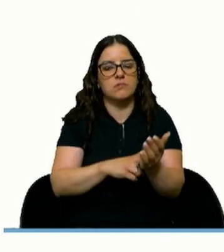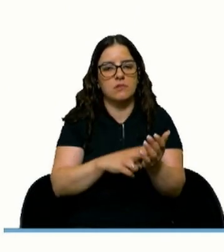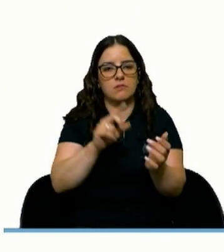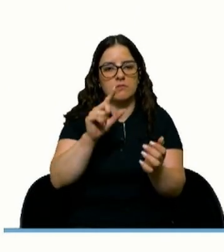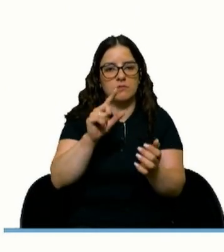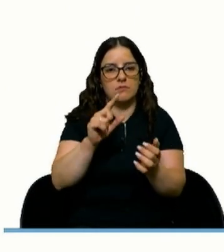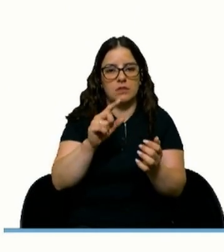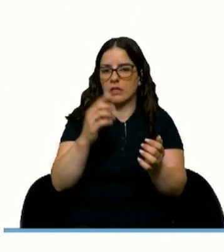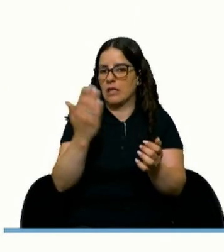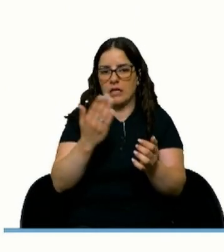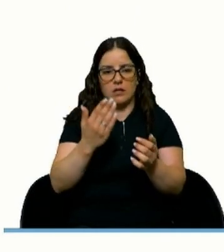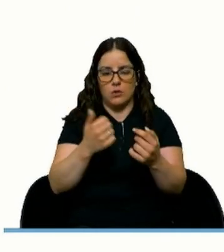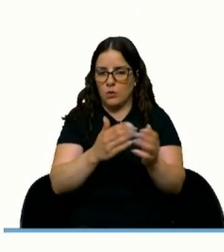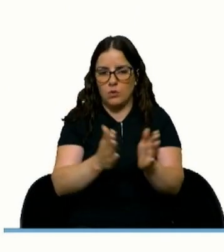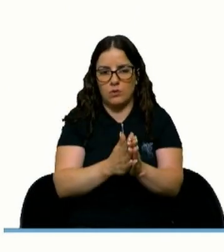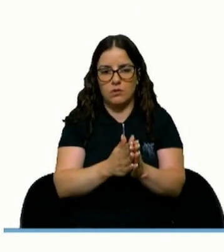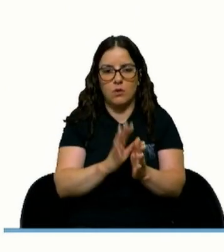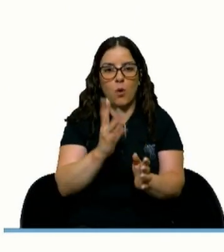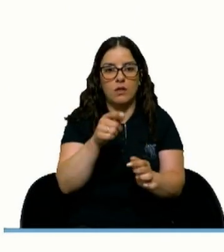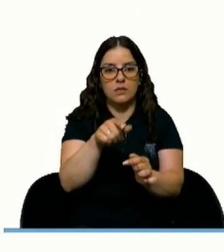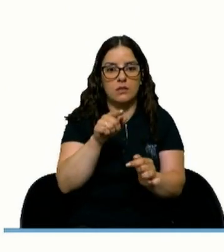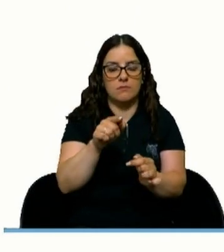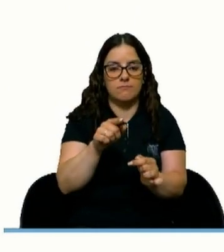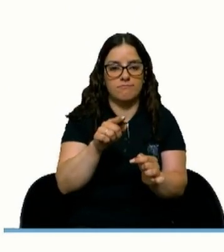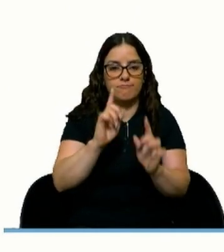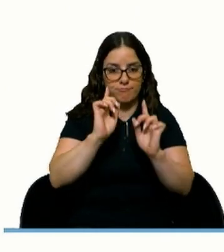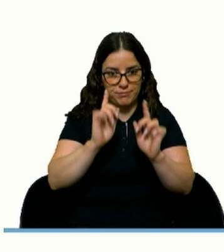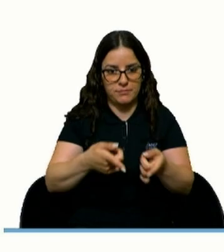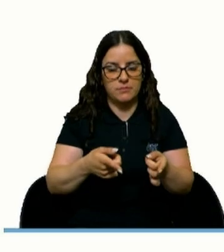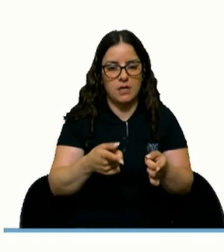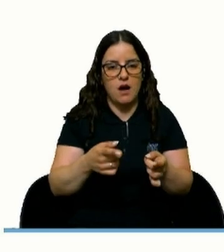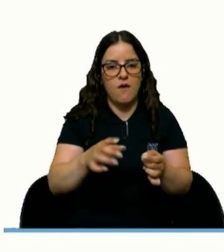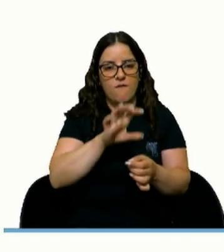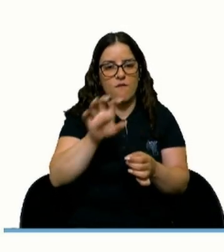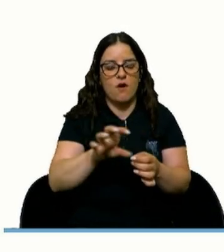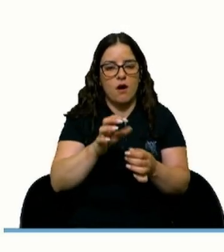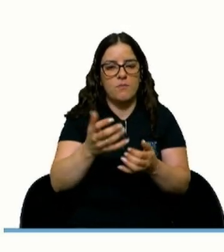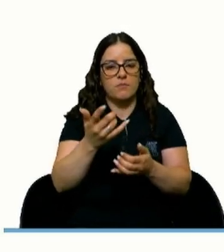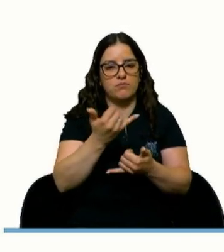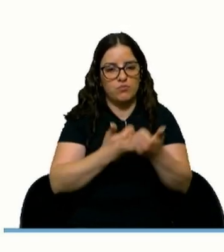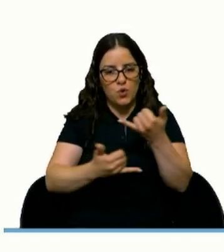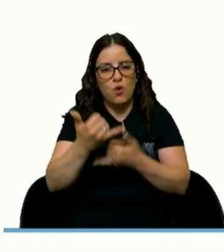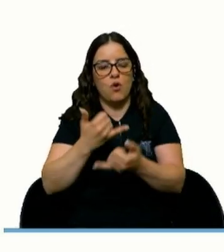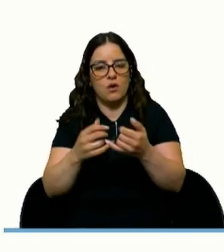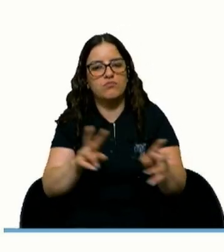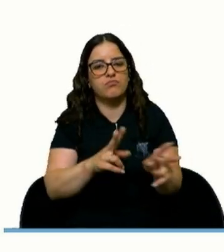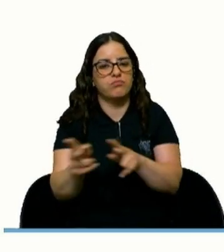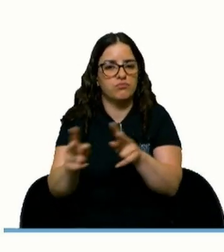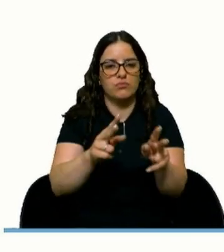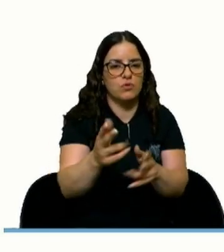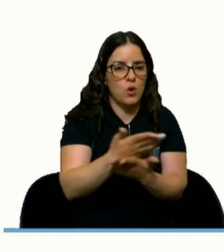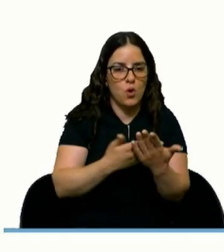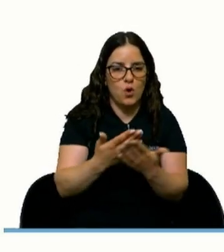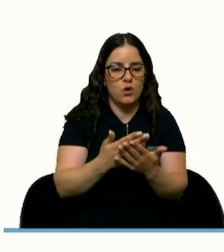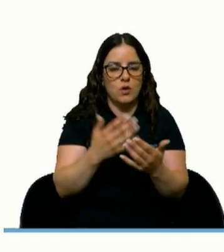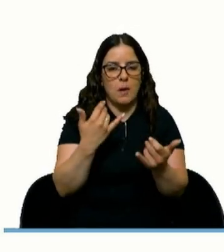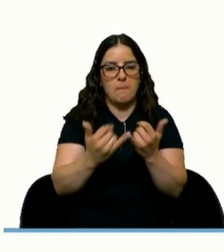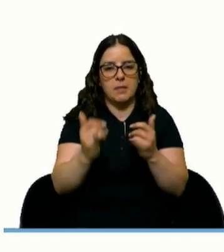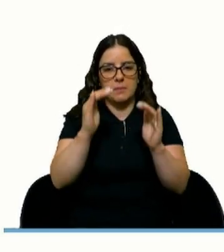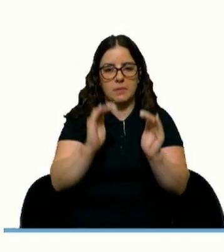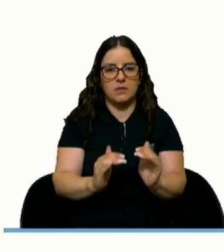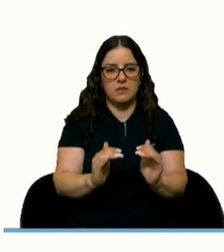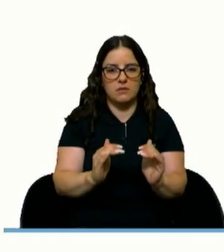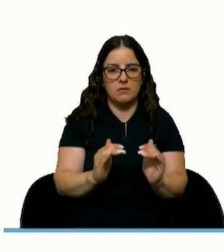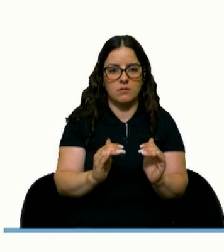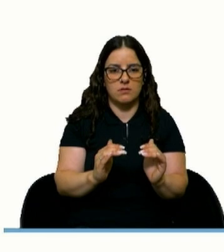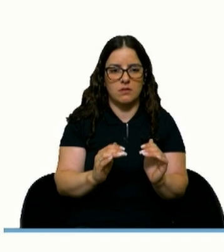acontecer, a forma como nós transacionamos e fazemos negócio é muito mais simples, tem muito menos risco, vamos ter menos tribunais. Ninguém está a